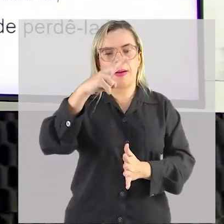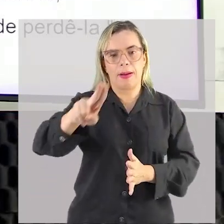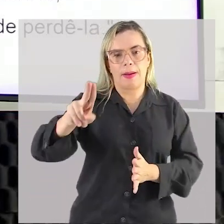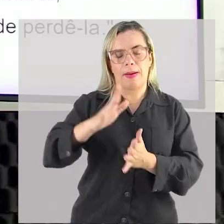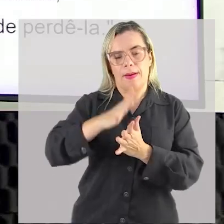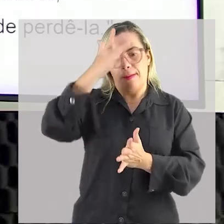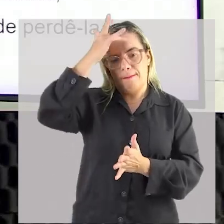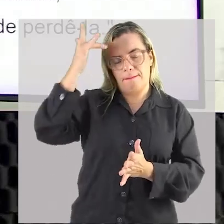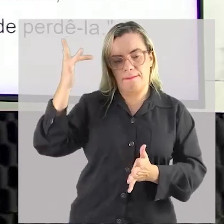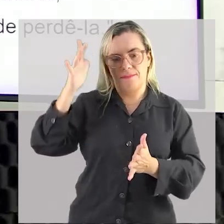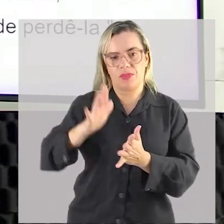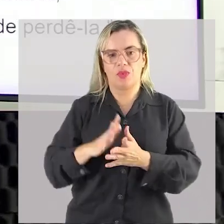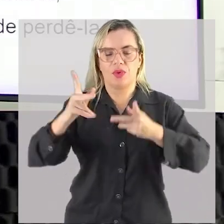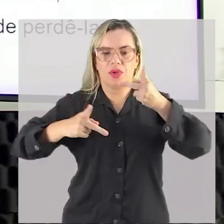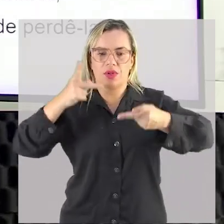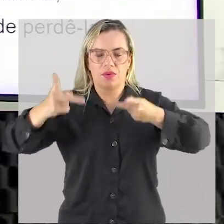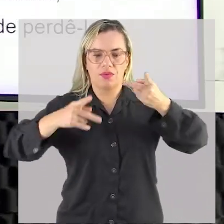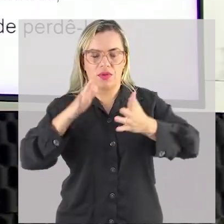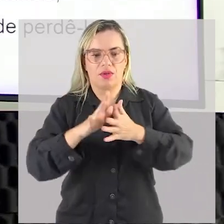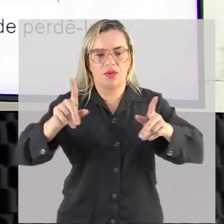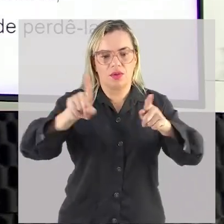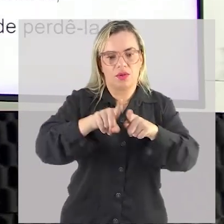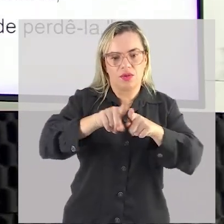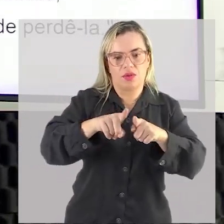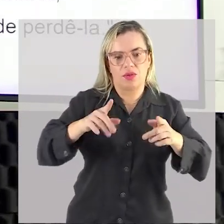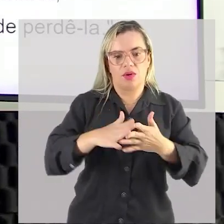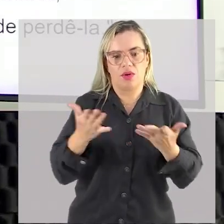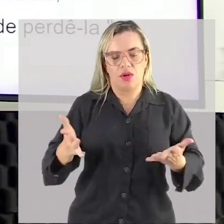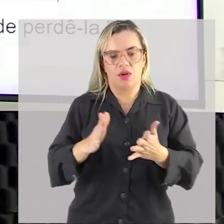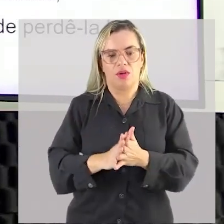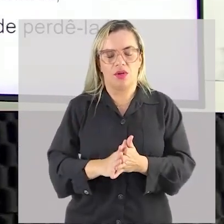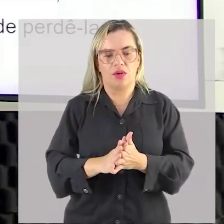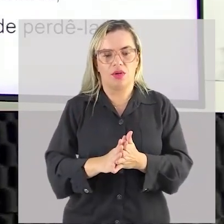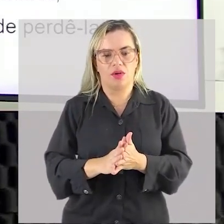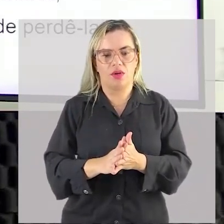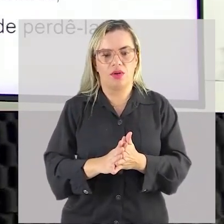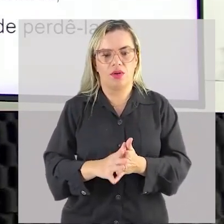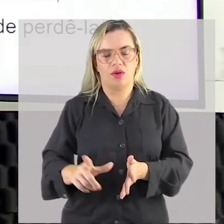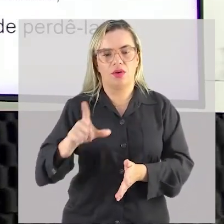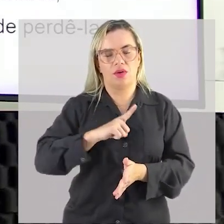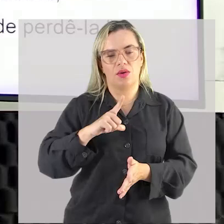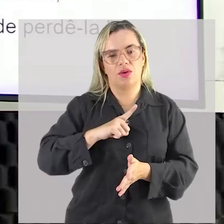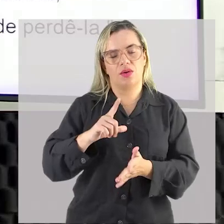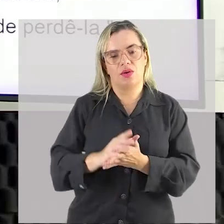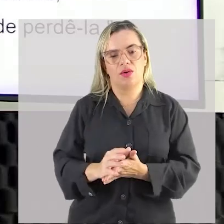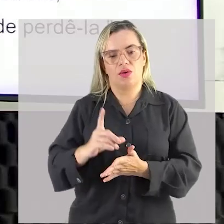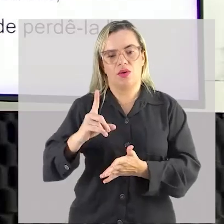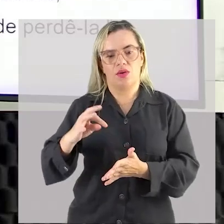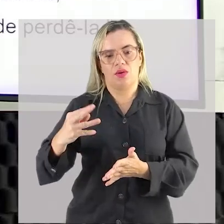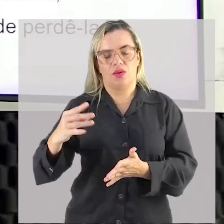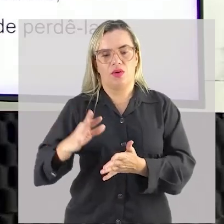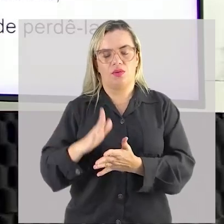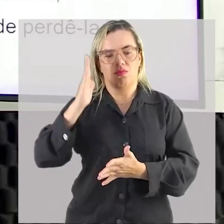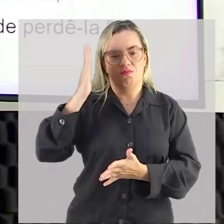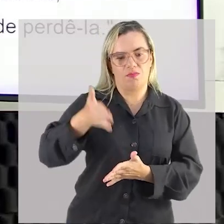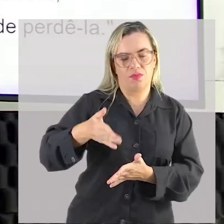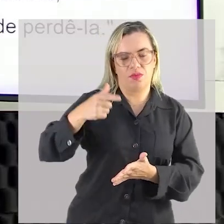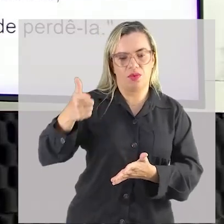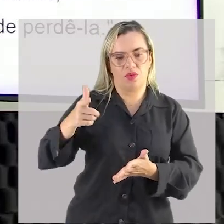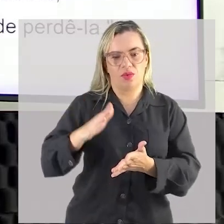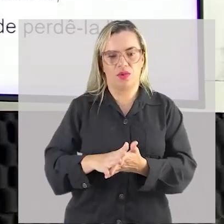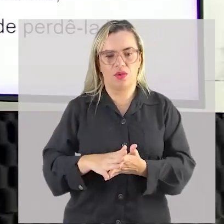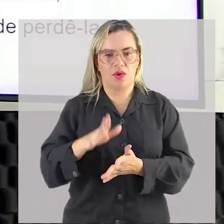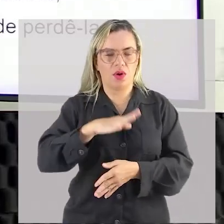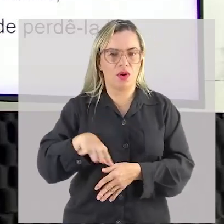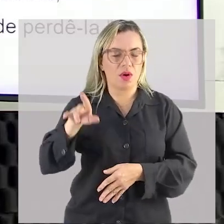pessoa do personagem e o que ele diz ali eu tenho um discurso direto discurso direto é aquele que